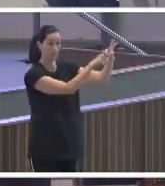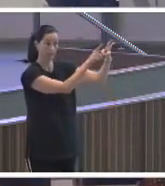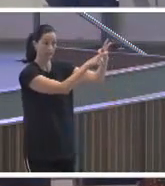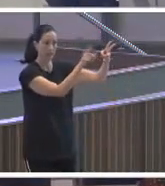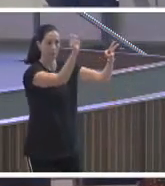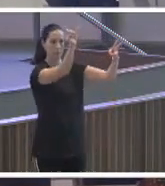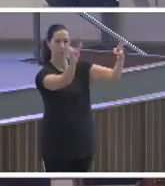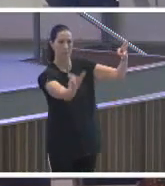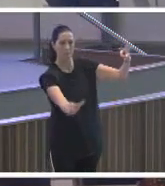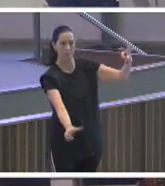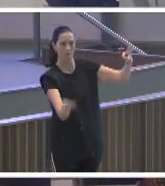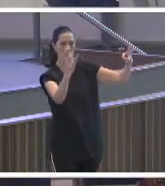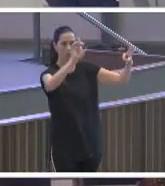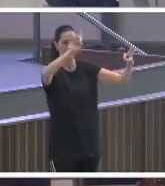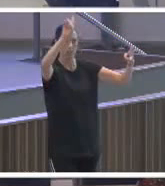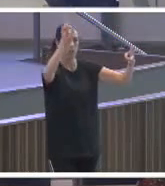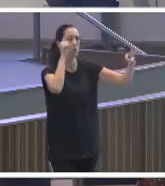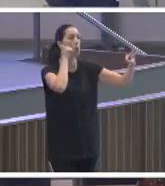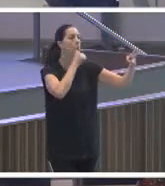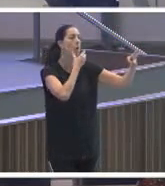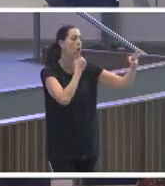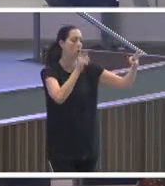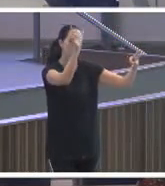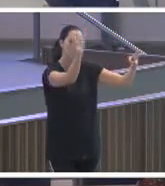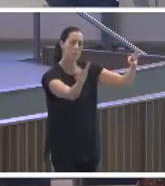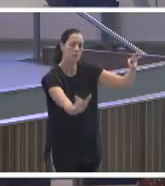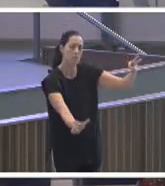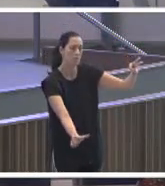de Deus, de uma mulher de Deus, é